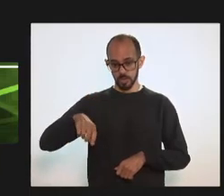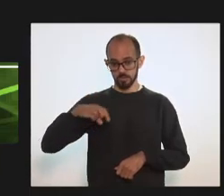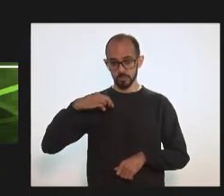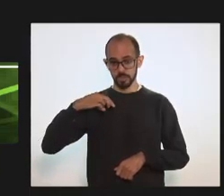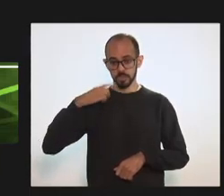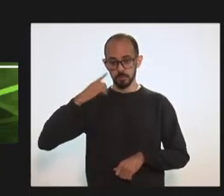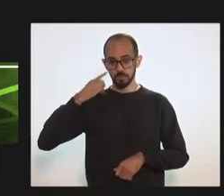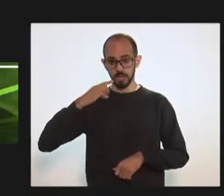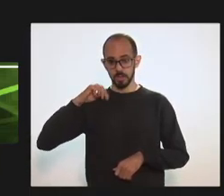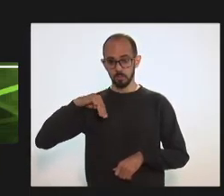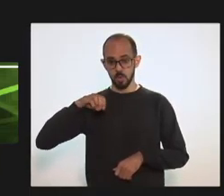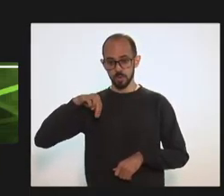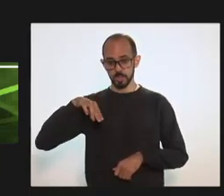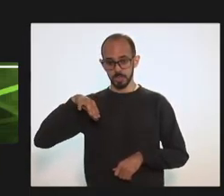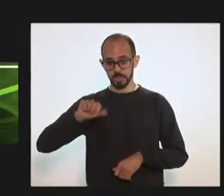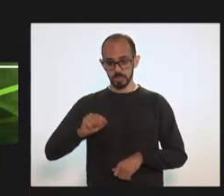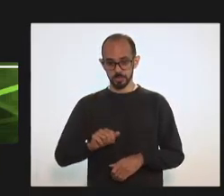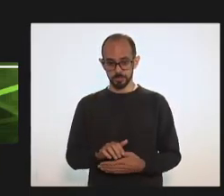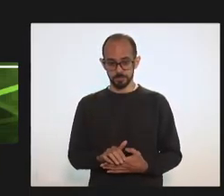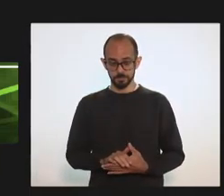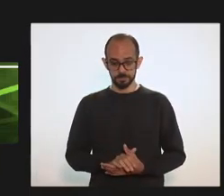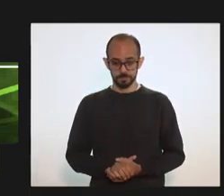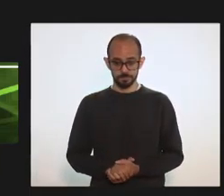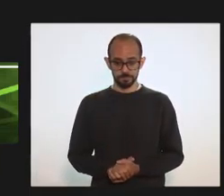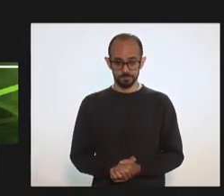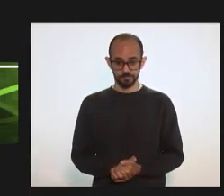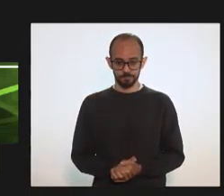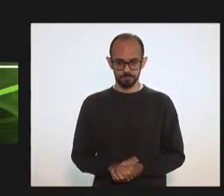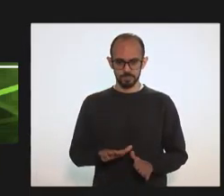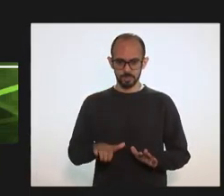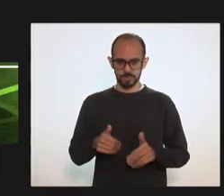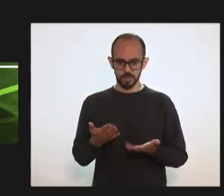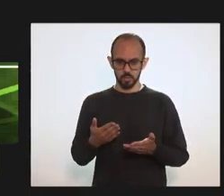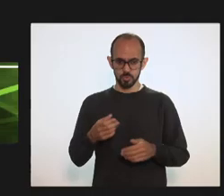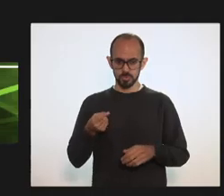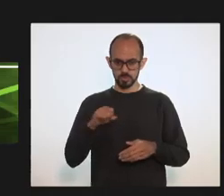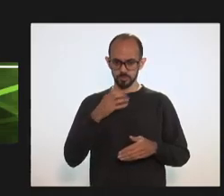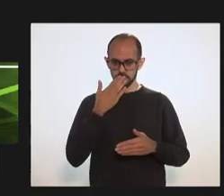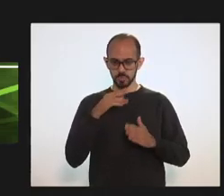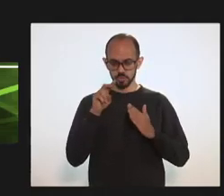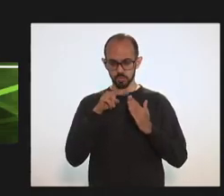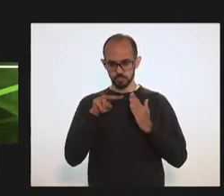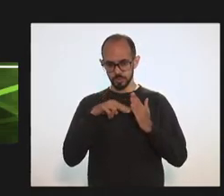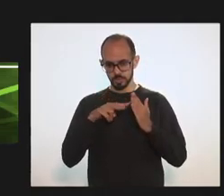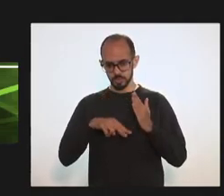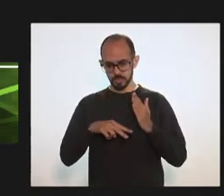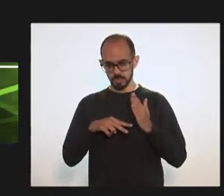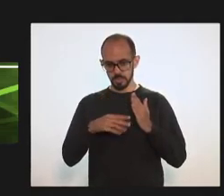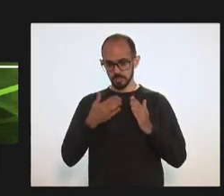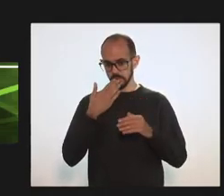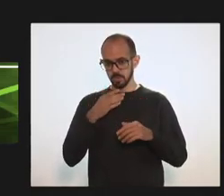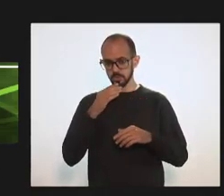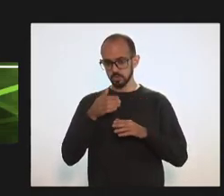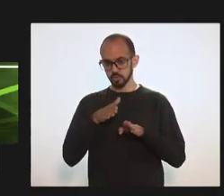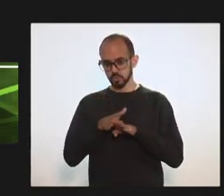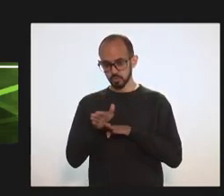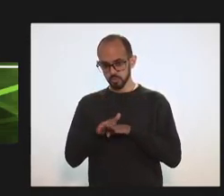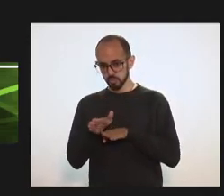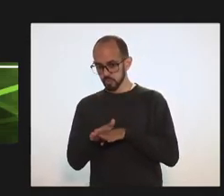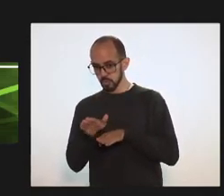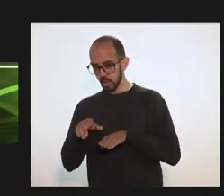com emendas, juridicidade com emendas, relaxeiro. O 42 é o 17.26 de 2019, de